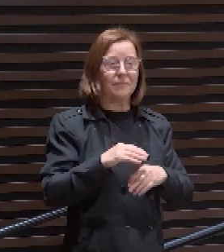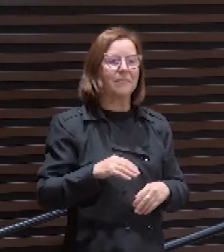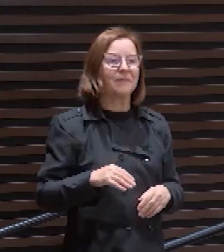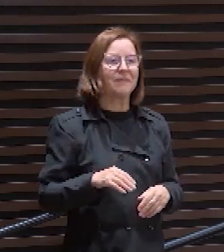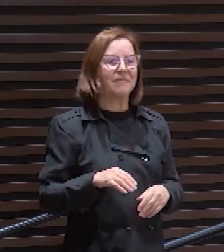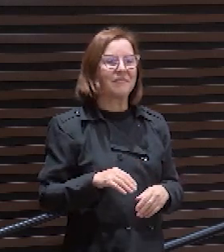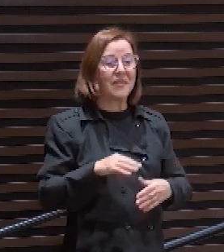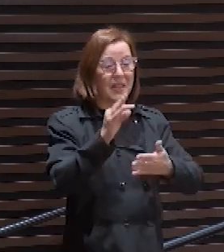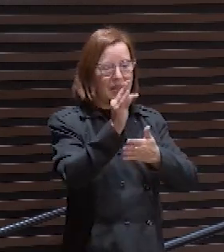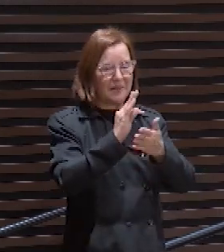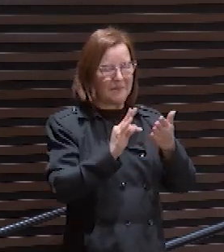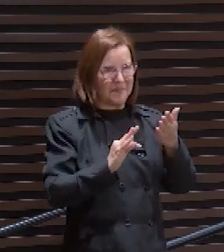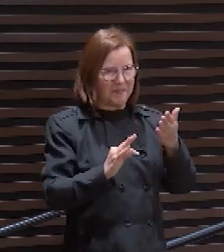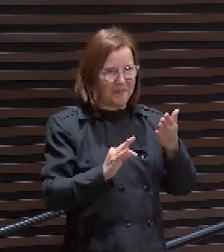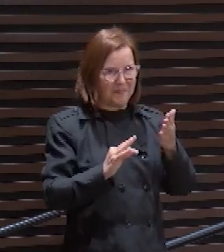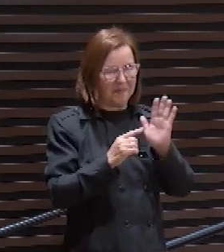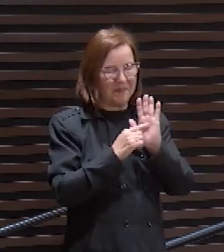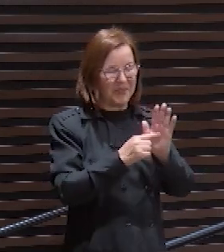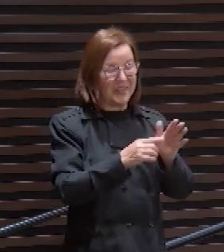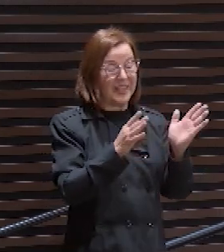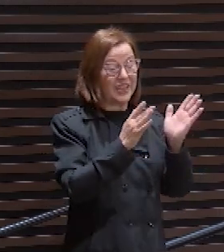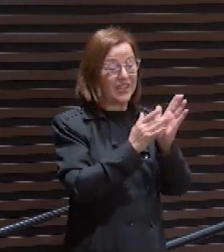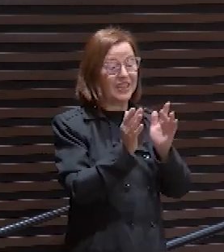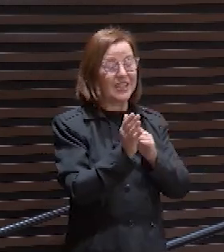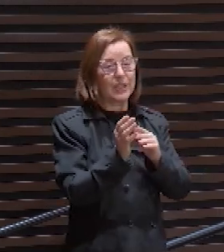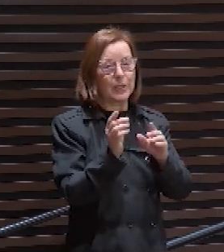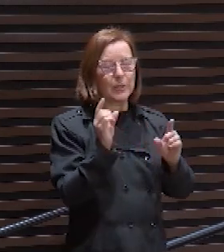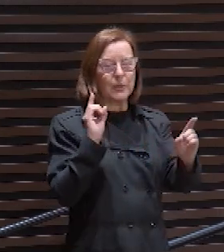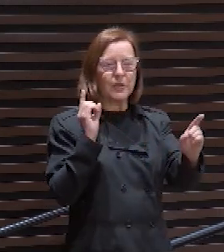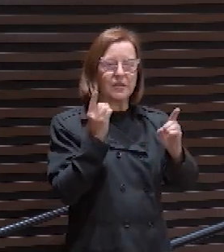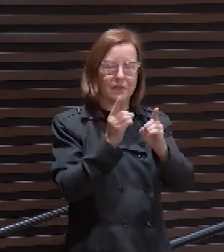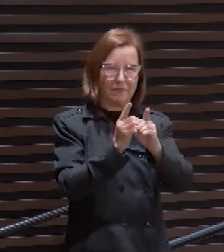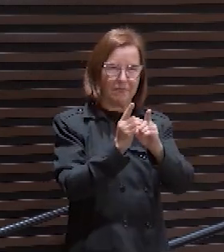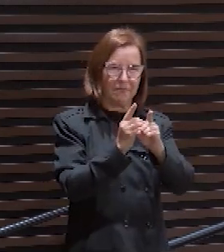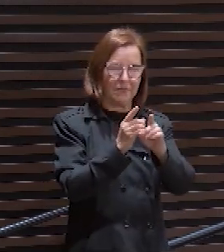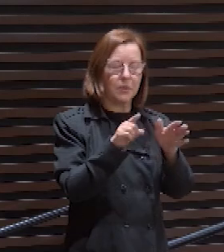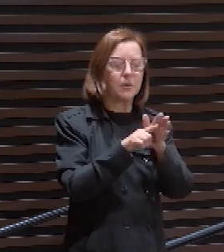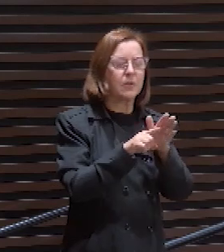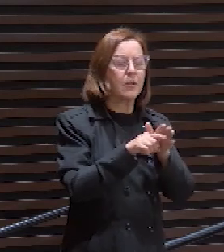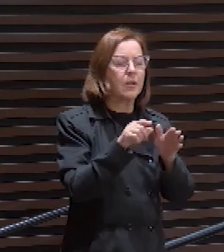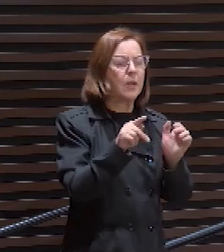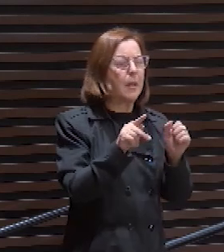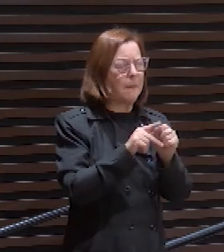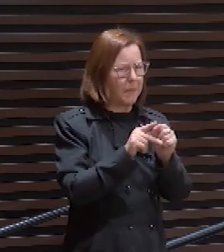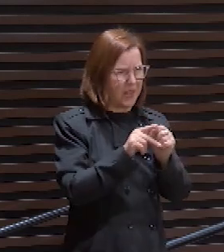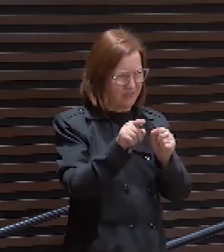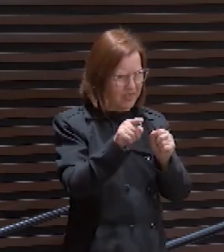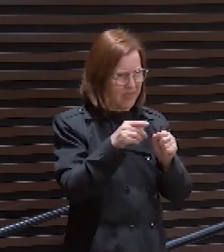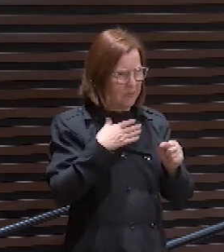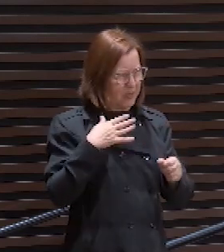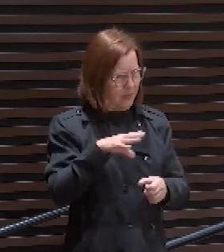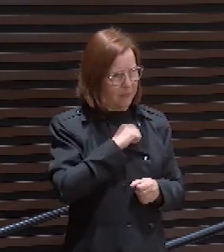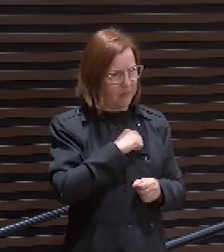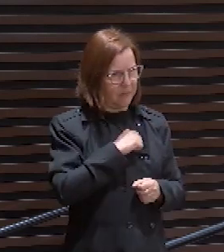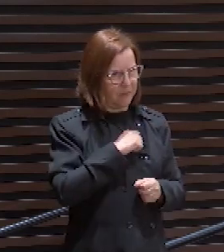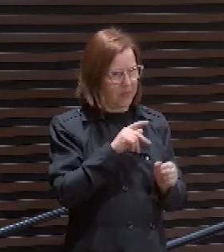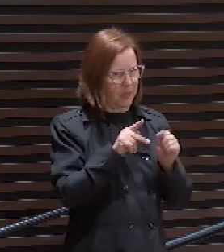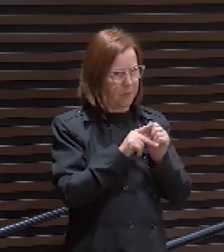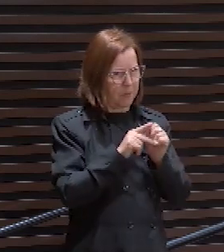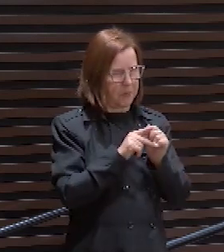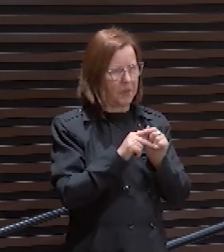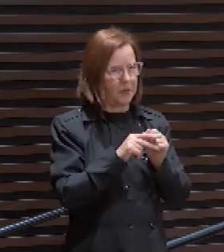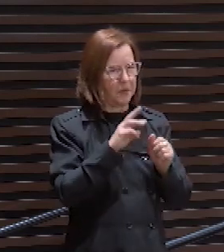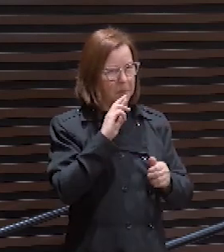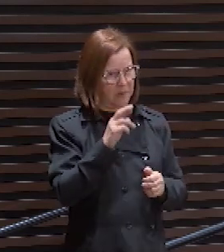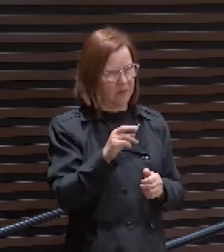Jesus vai até Pedro. E Jesus pergunta para Pedro: Pedro, tu me amas? E Pedro responde ao Senhor: sim, Senhor, eu te